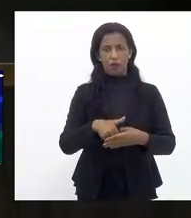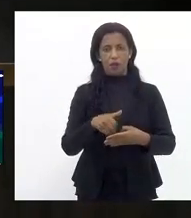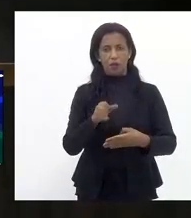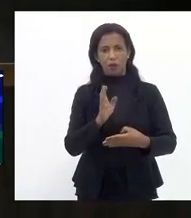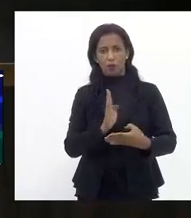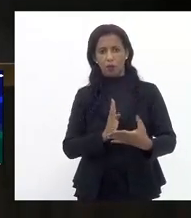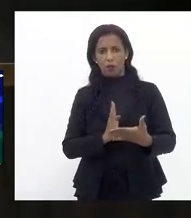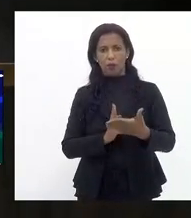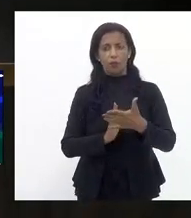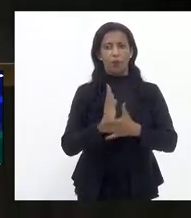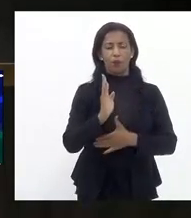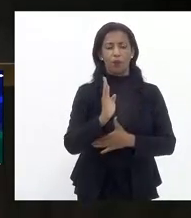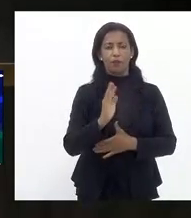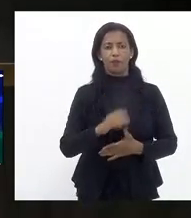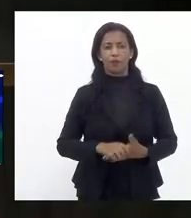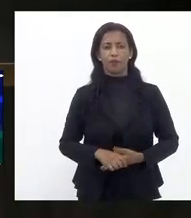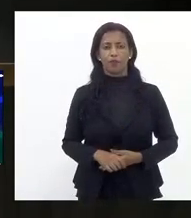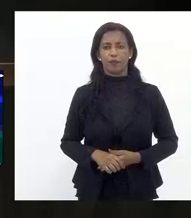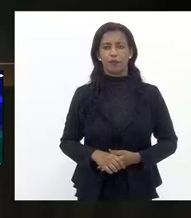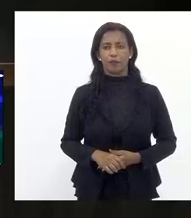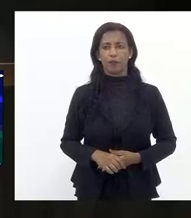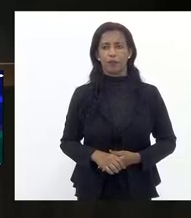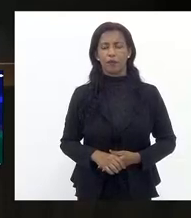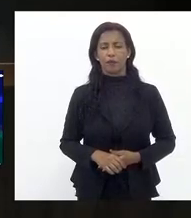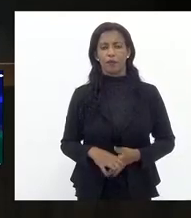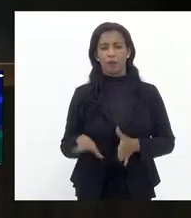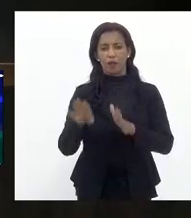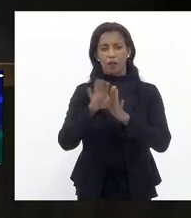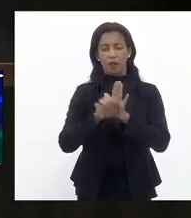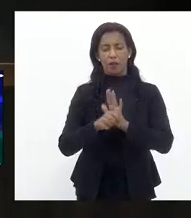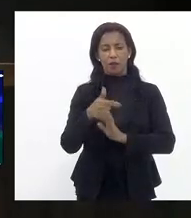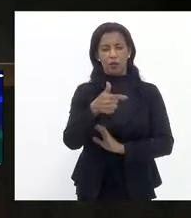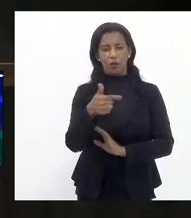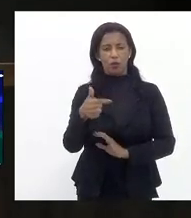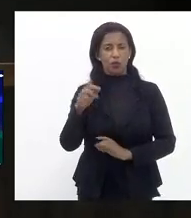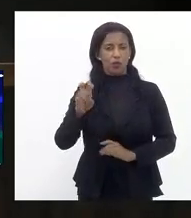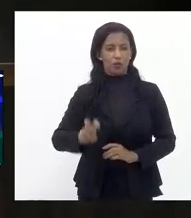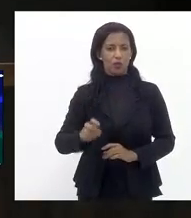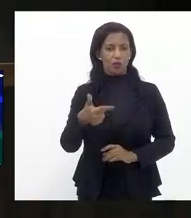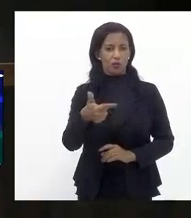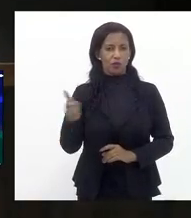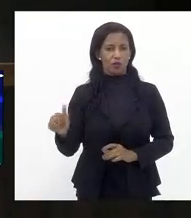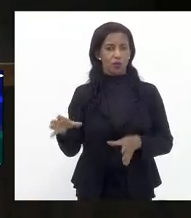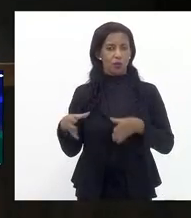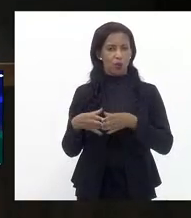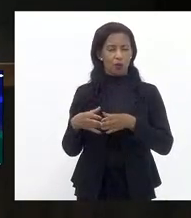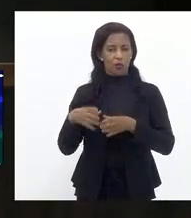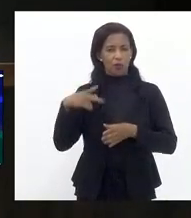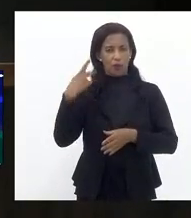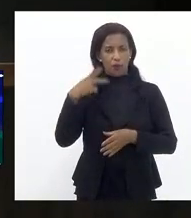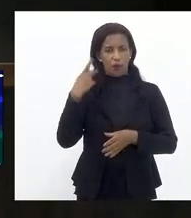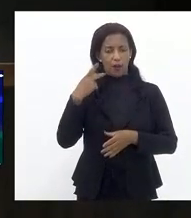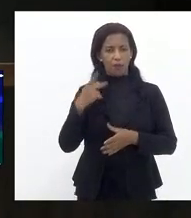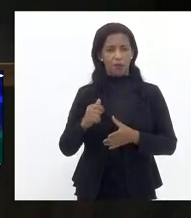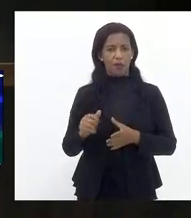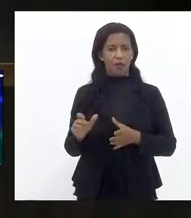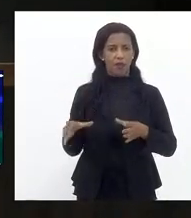aprovam, permaneçam como estão, aprovado. Requerimento número 225/21, de autoria da Comissão Parlamentar de Inquérito,